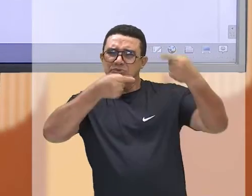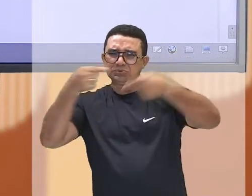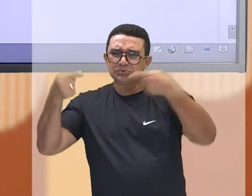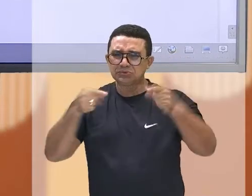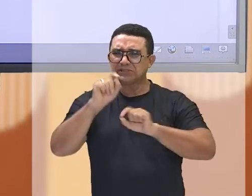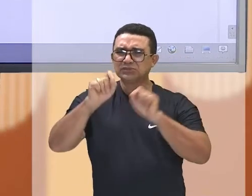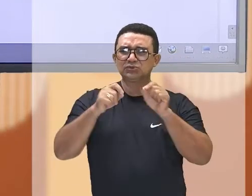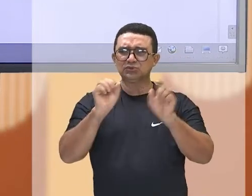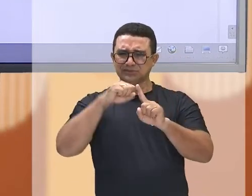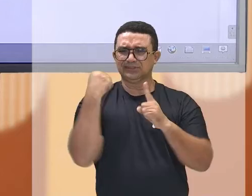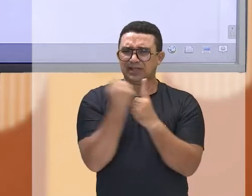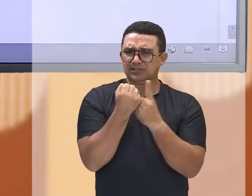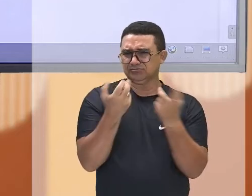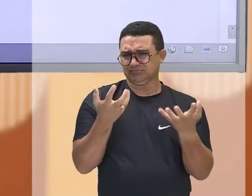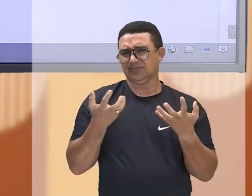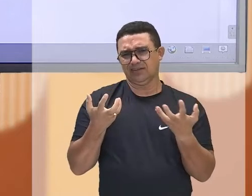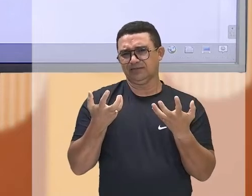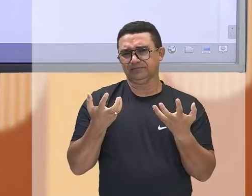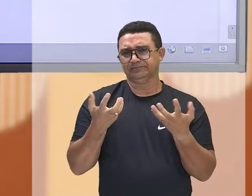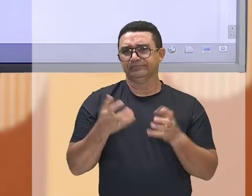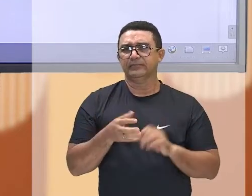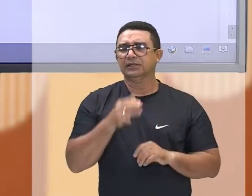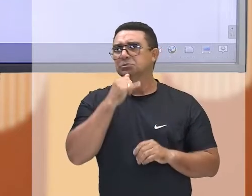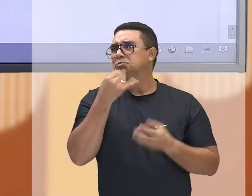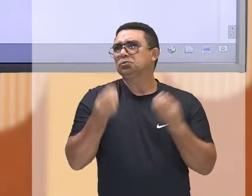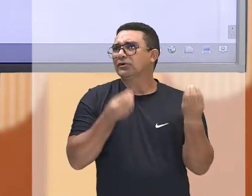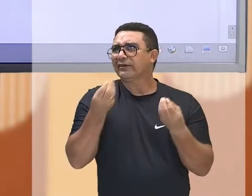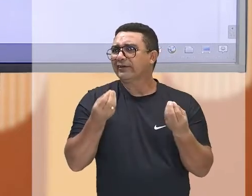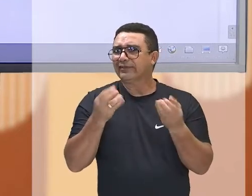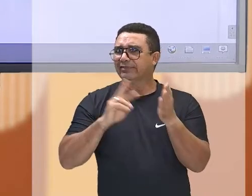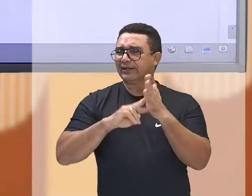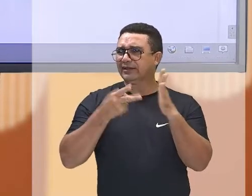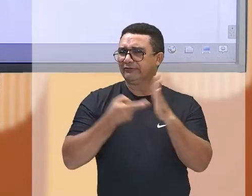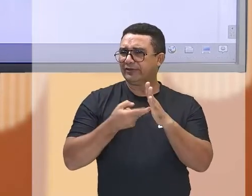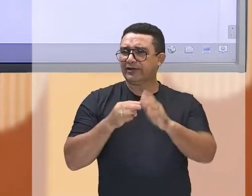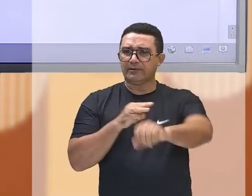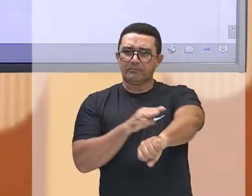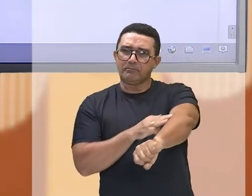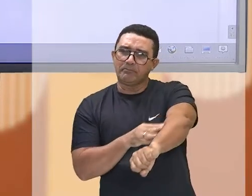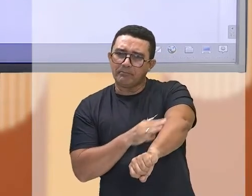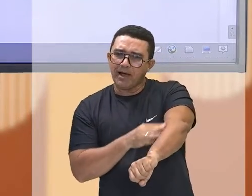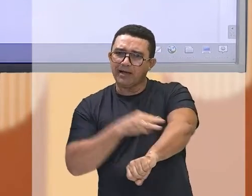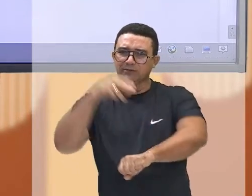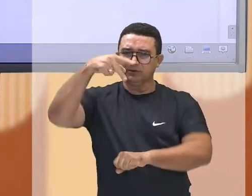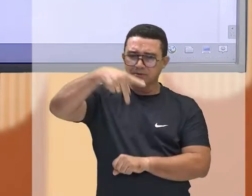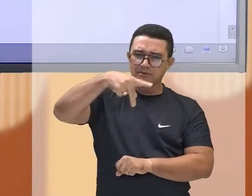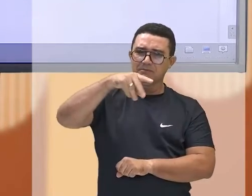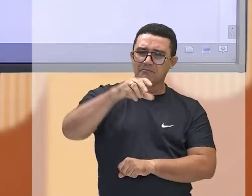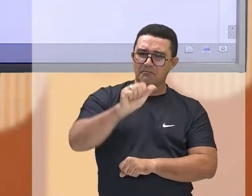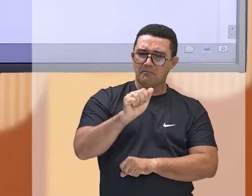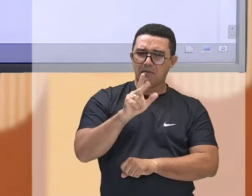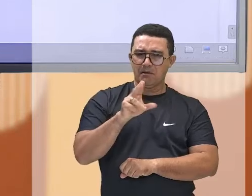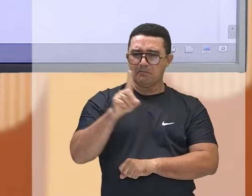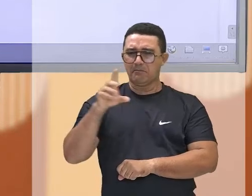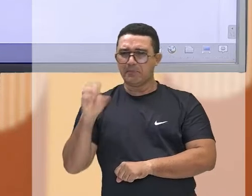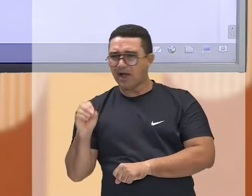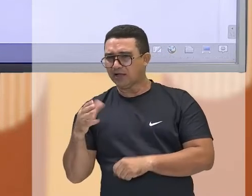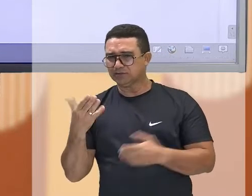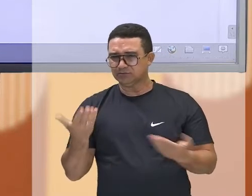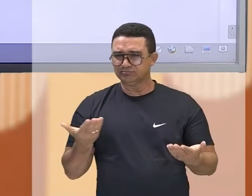se propõe a colocar. O que seria o pardo, o que seria a identificação realmente com